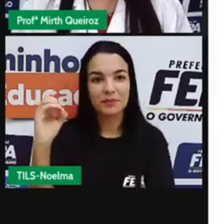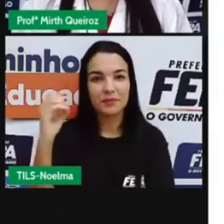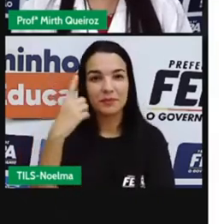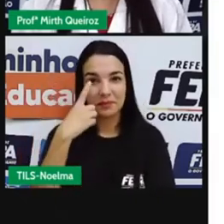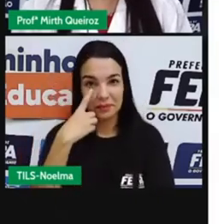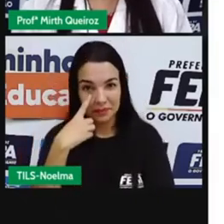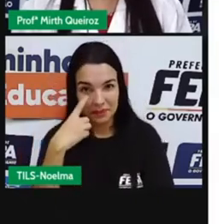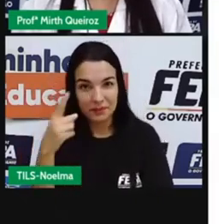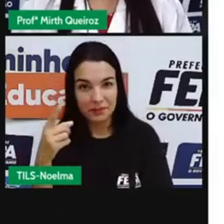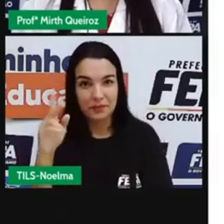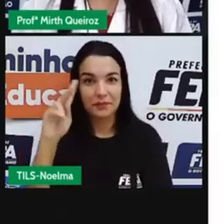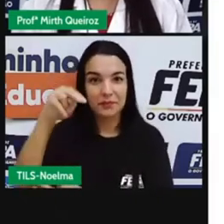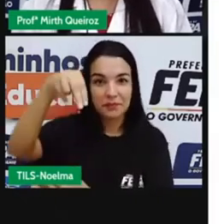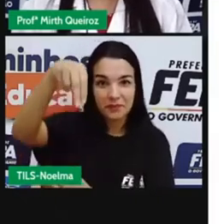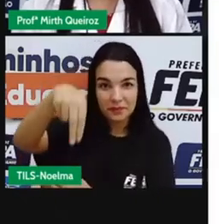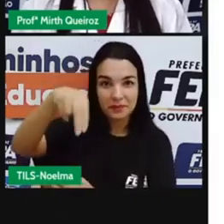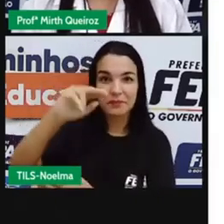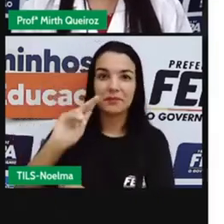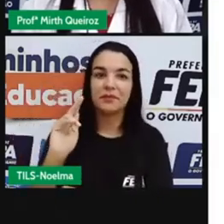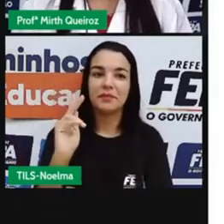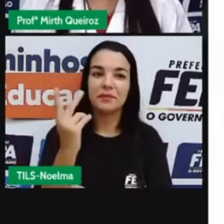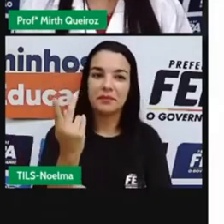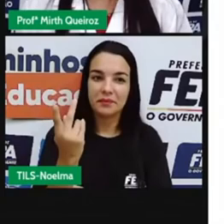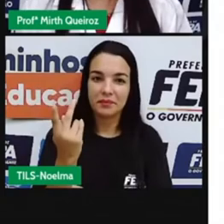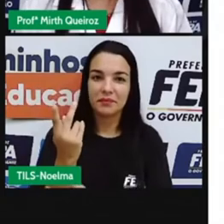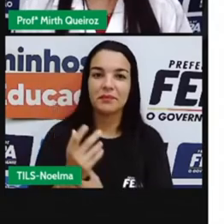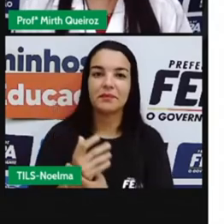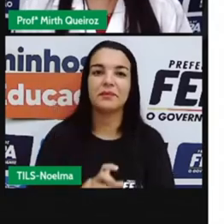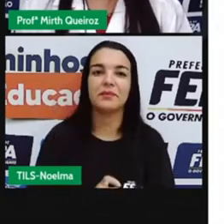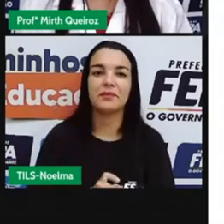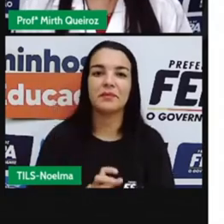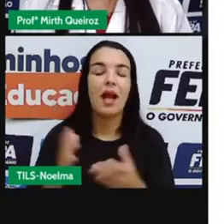P-A-S-S-A-R-I-N-H-O. Olha a presença aí do dígrafo NH.